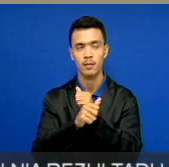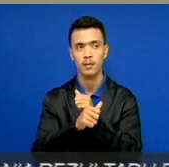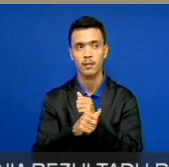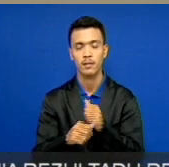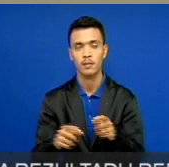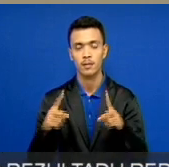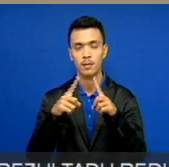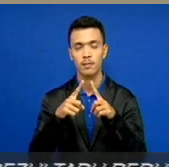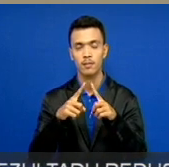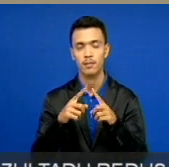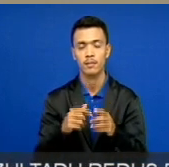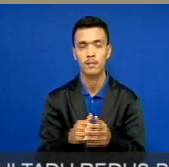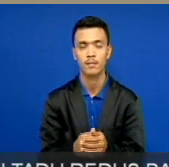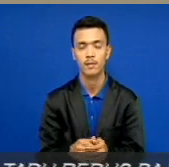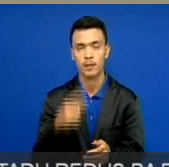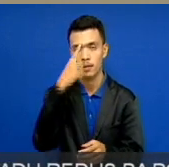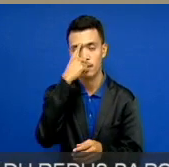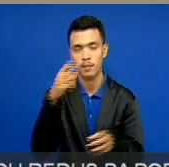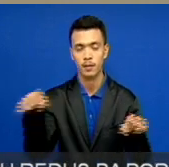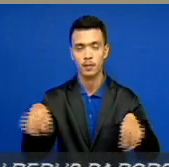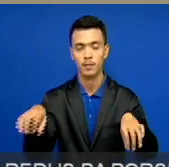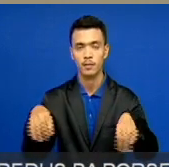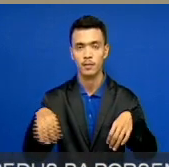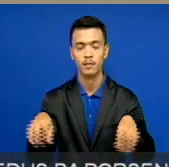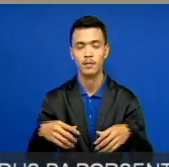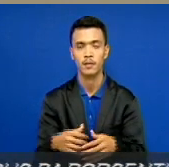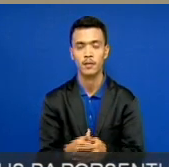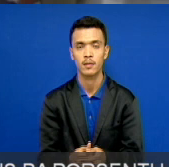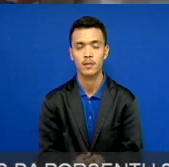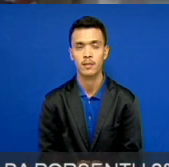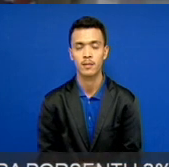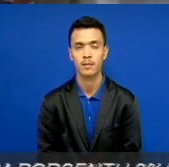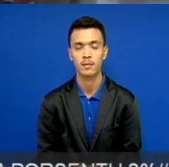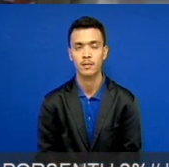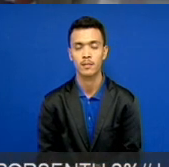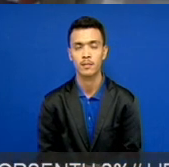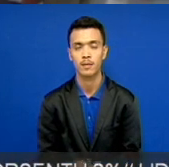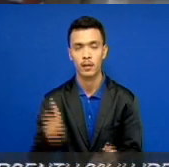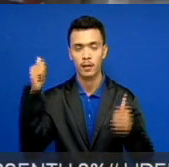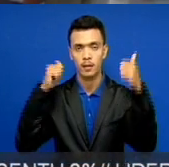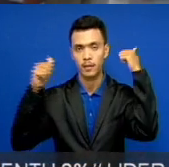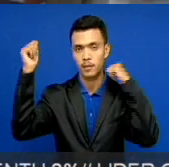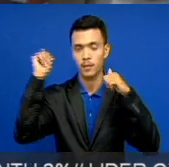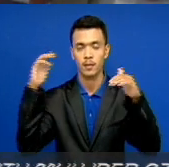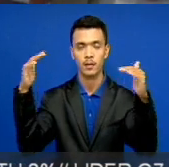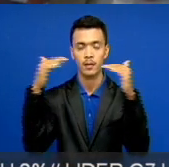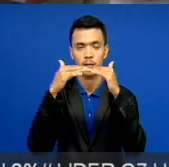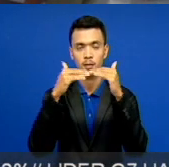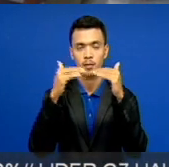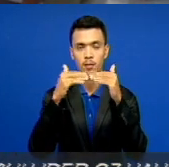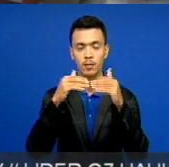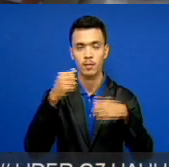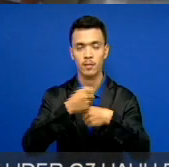Público já vai, também é serviço, parece. E sim, mas tem uma ação penal. Atividade diálogo comunitário